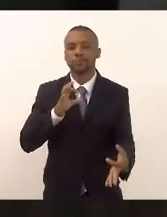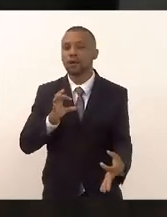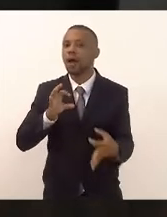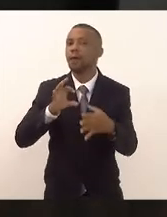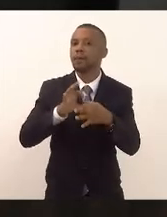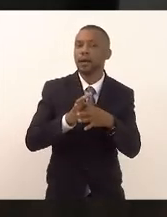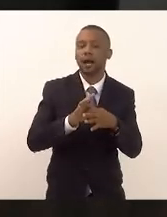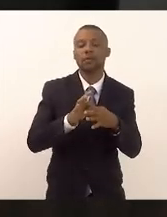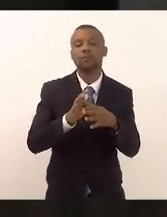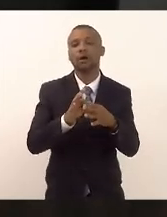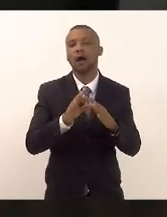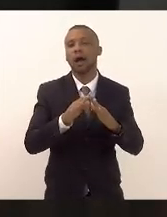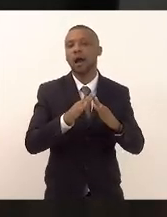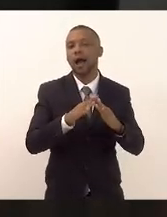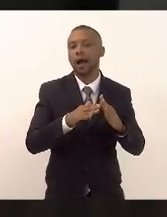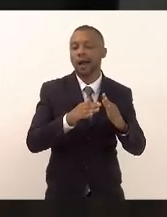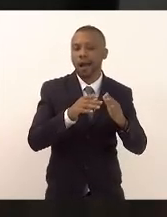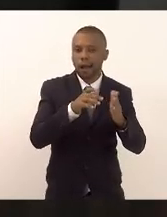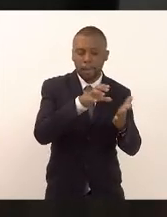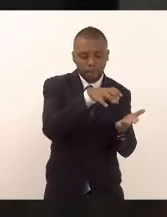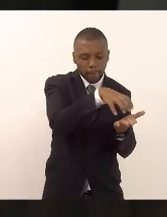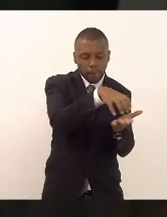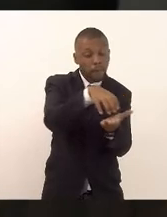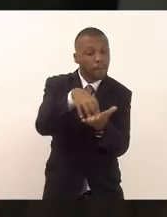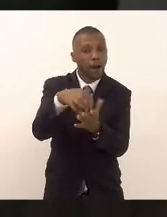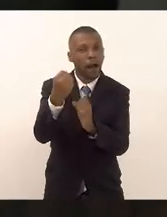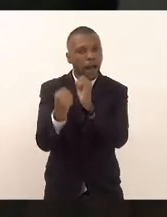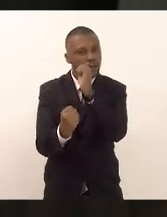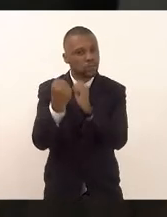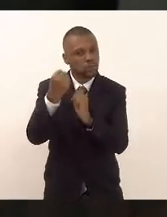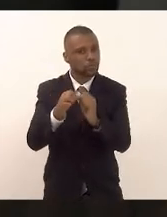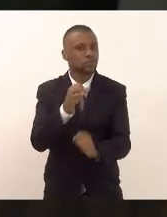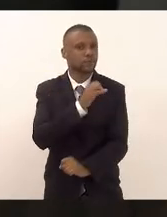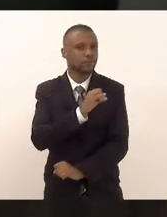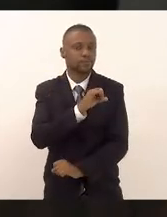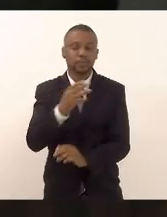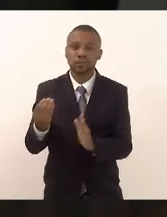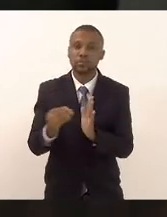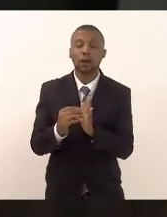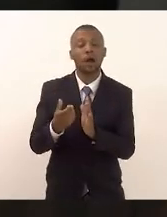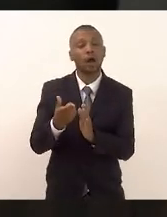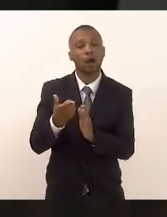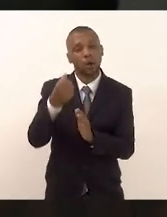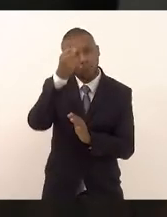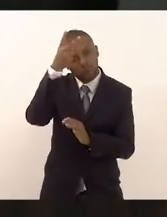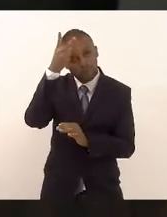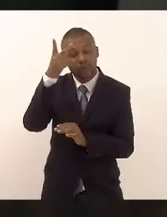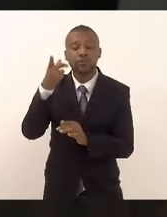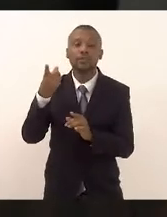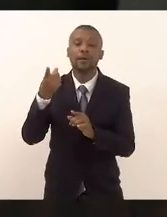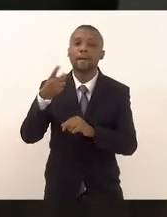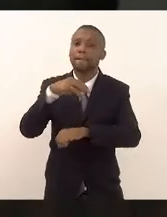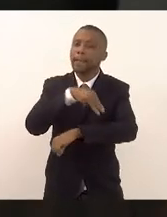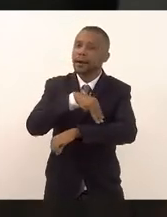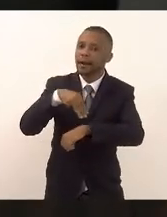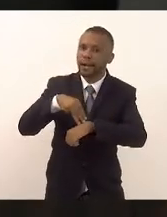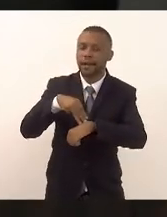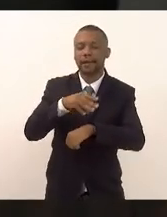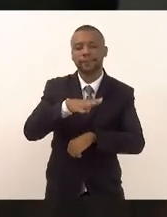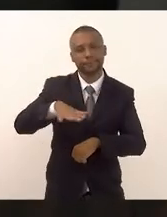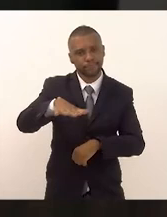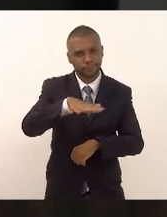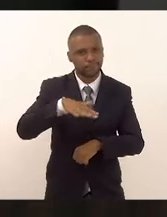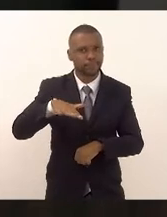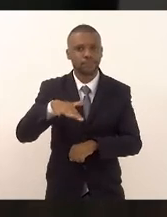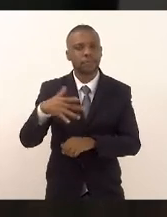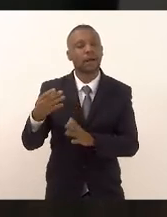a estabelecimentos industriais do Estado do Rio de Janeiro, para incluir o município de Macaé no regime de tratamento tributário especial.